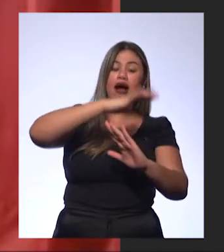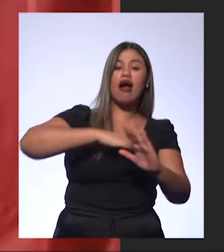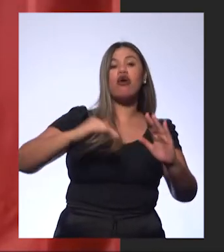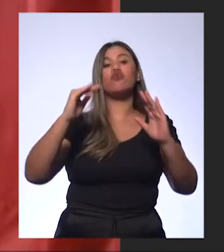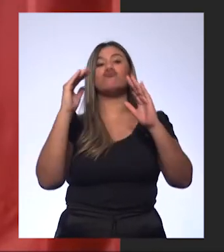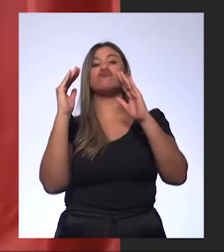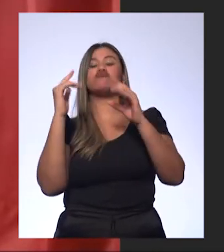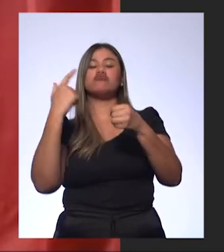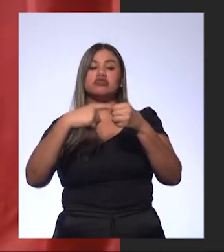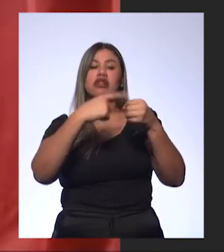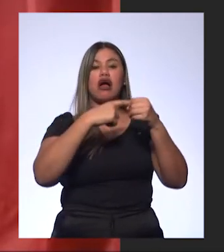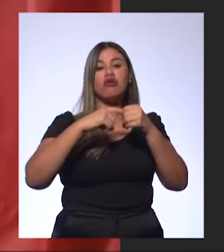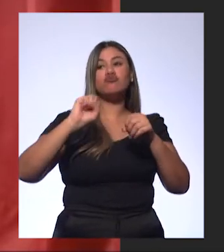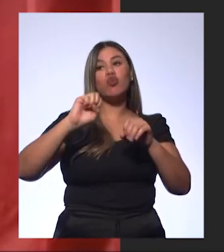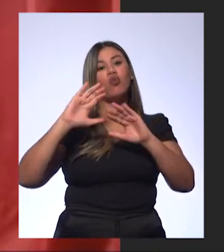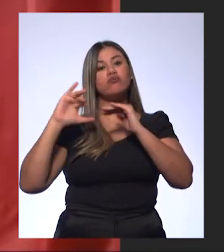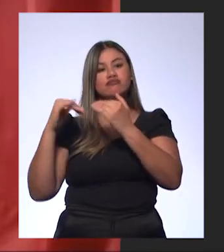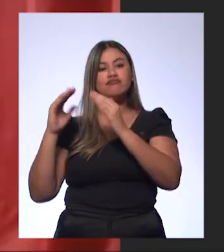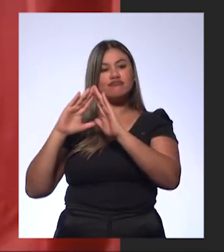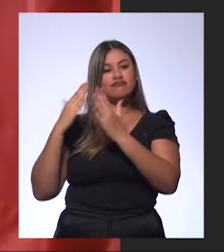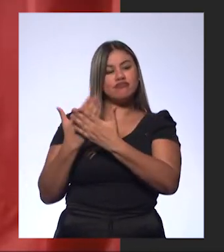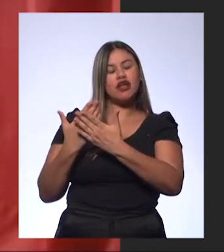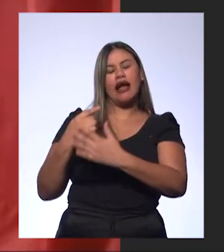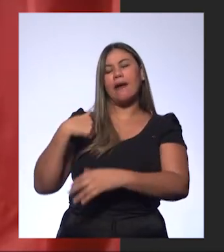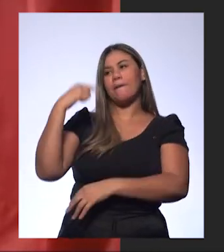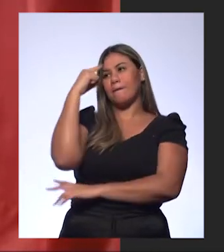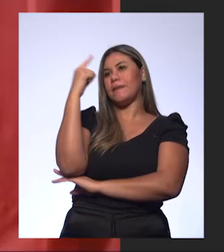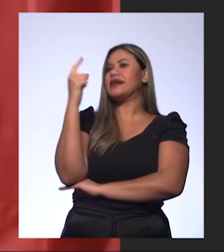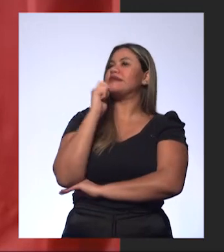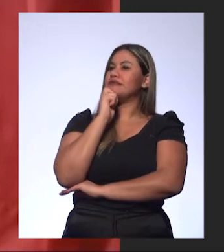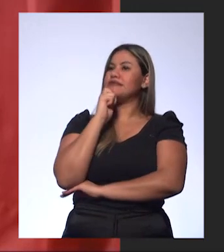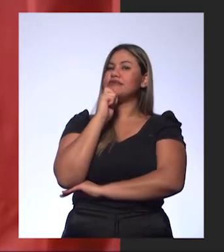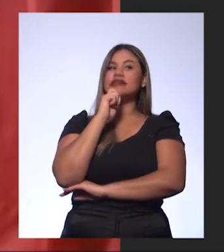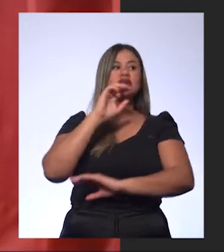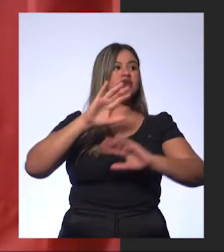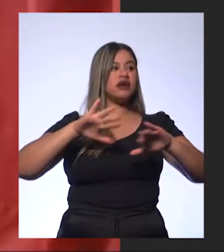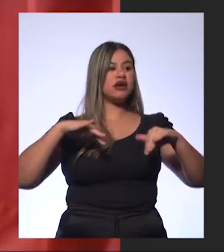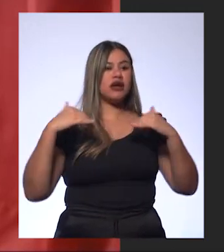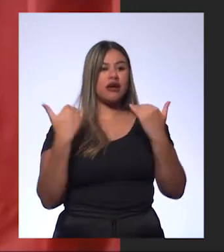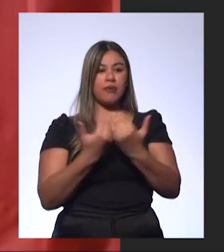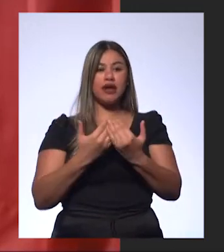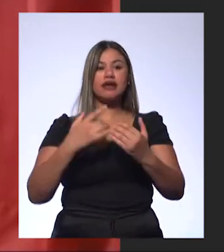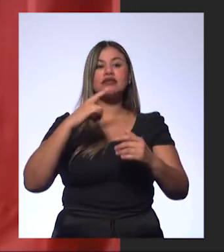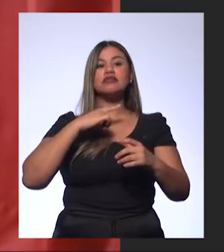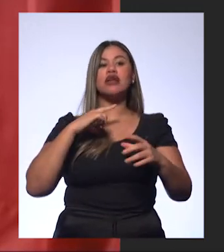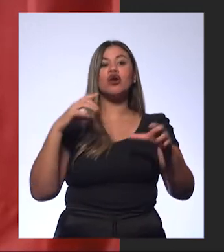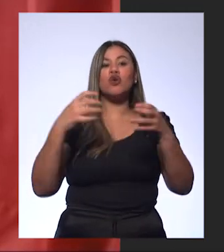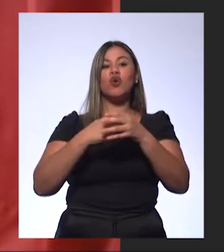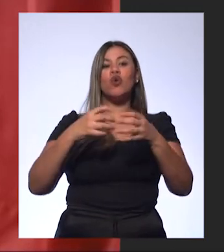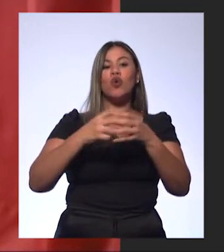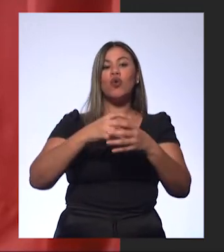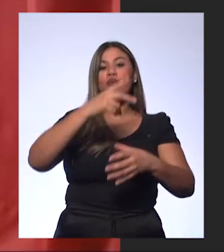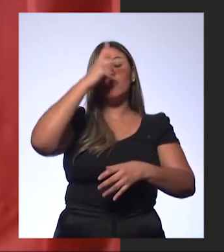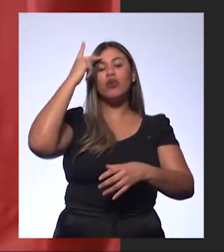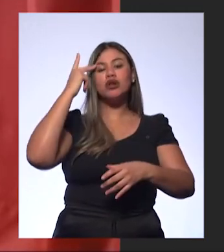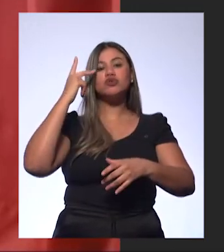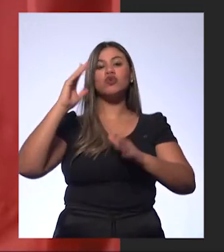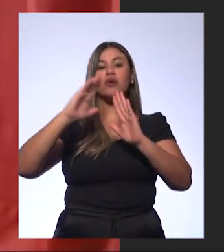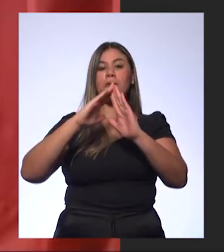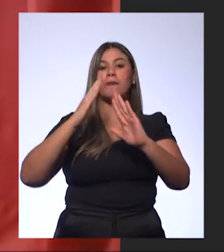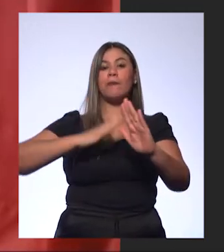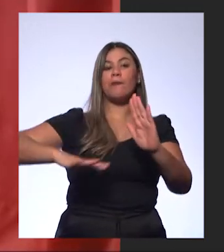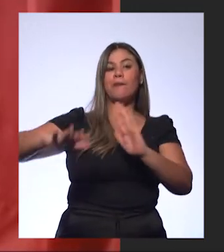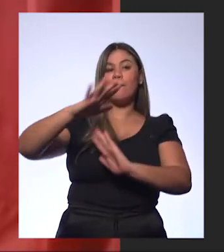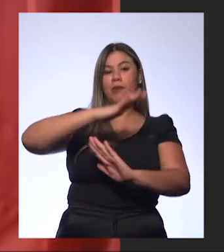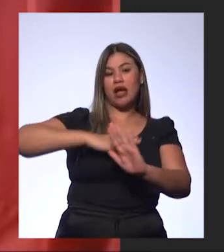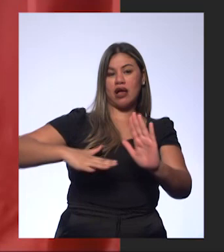escolar. Então, eu falei assim, eu pensei em uma campanha onde eu formaria um grupo de pessoas no meu bairro, primeiramente, né?